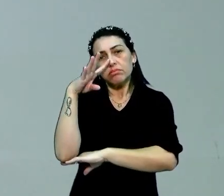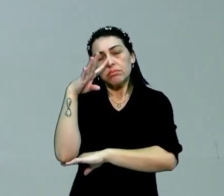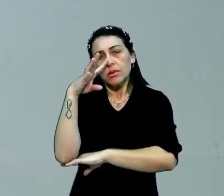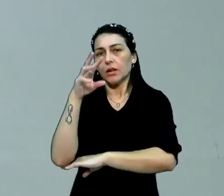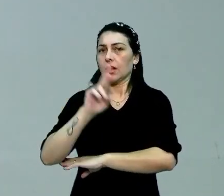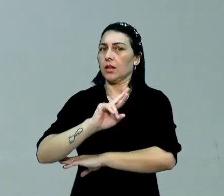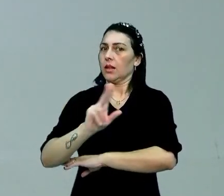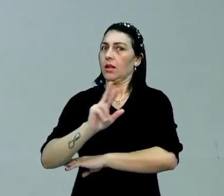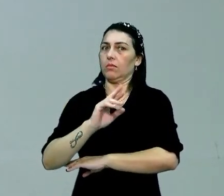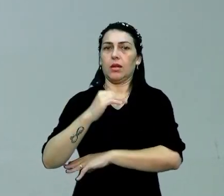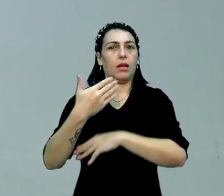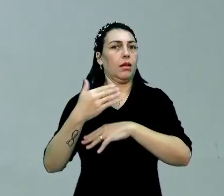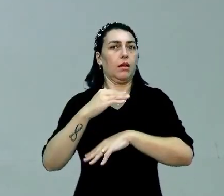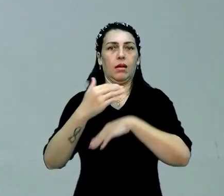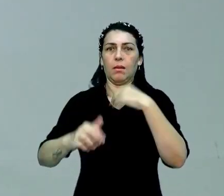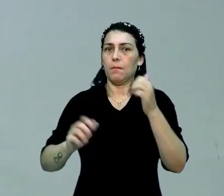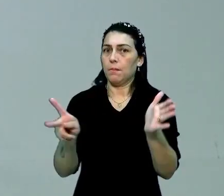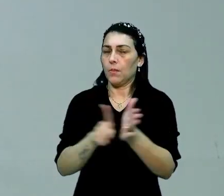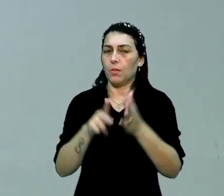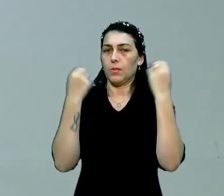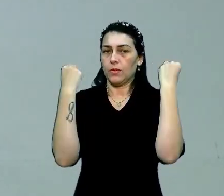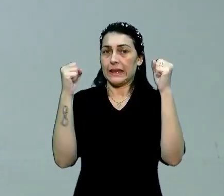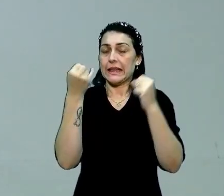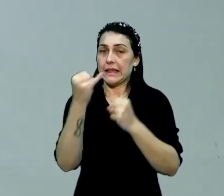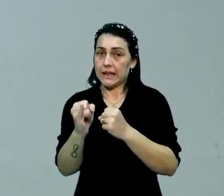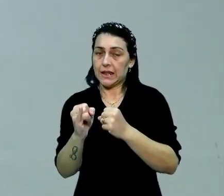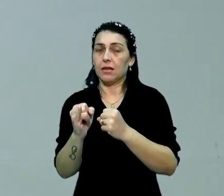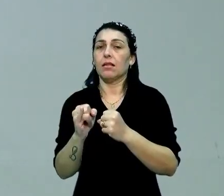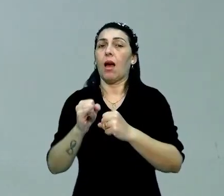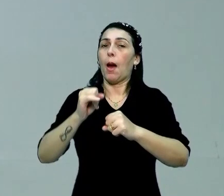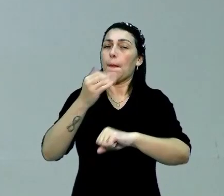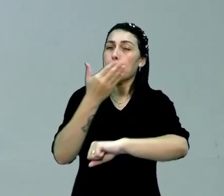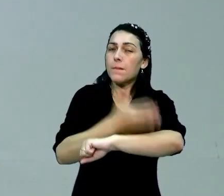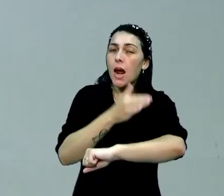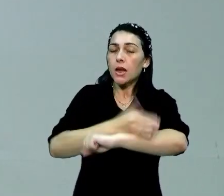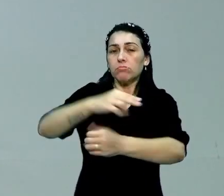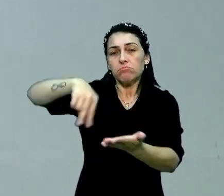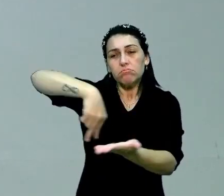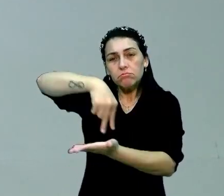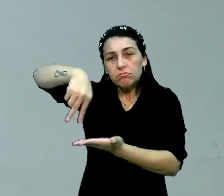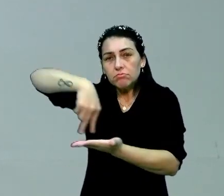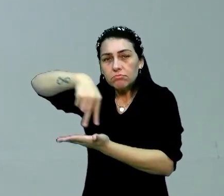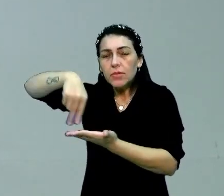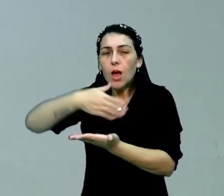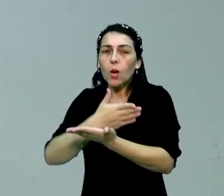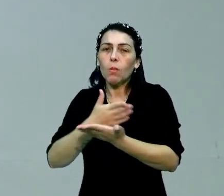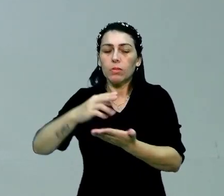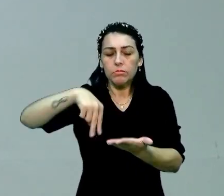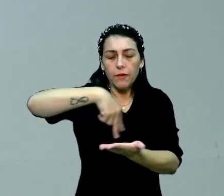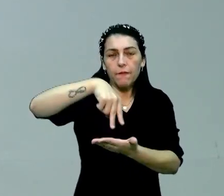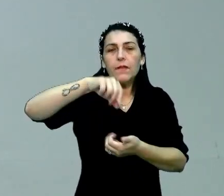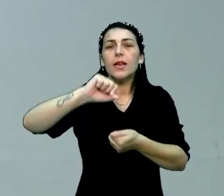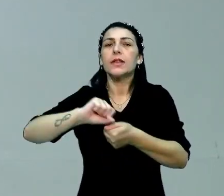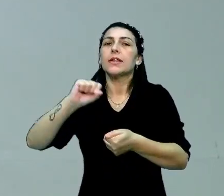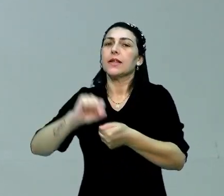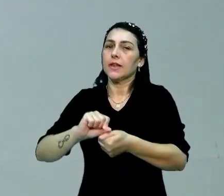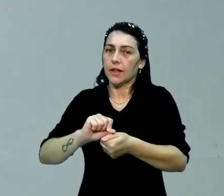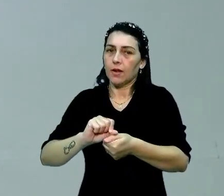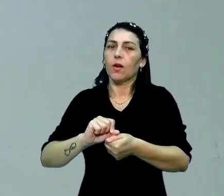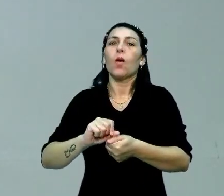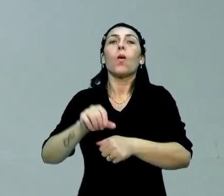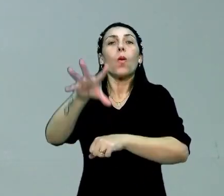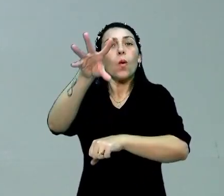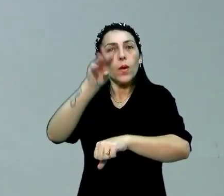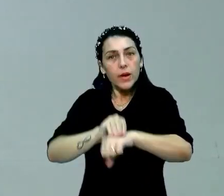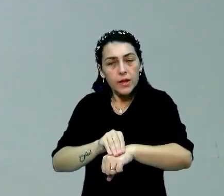Não está relacionado à educação física. Agora, se você pega aquela prática de dança e começa a realizar ela, você está pegando um